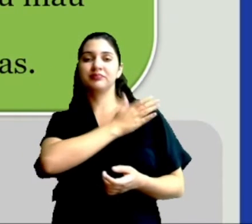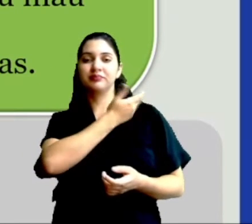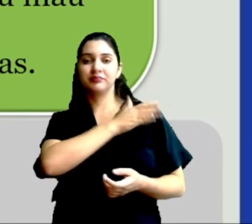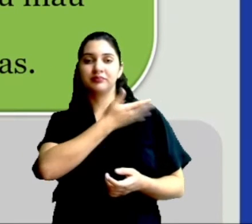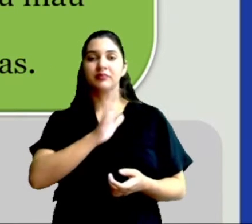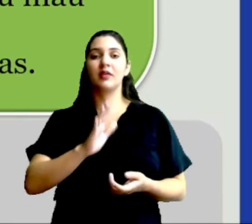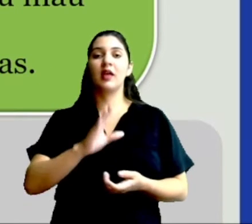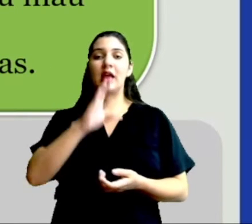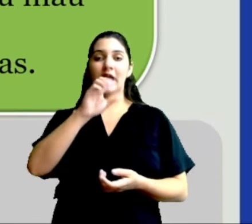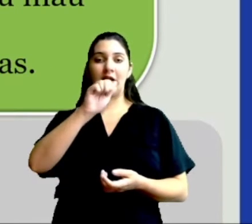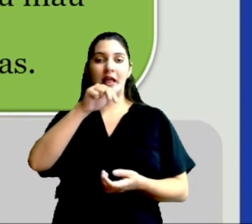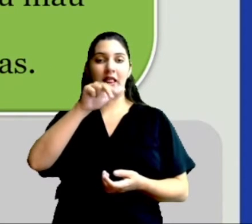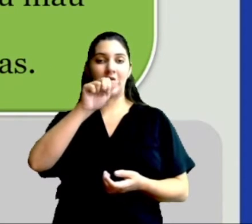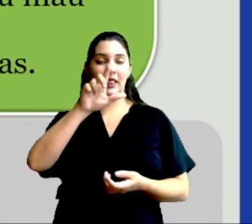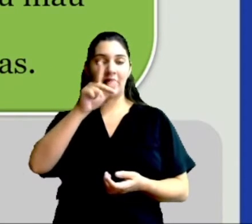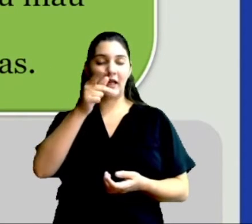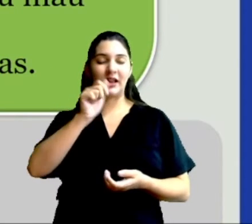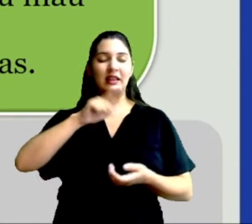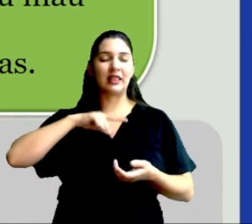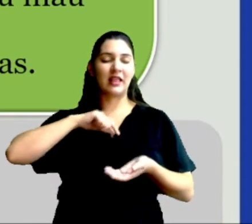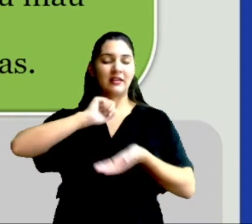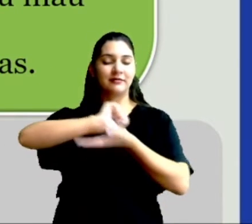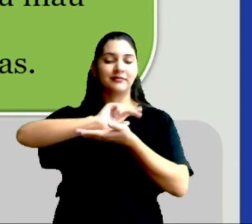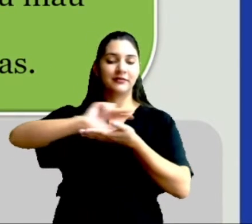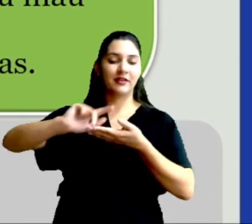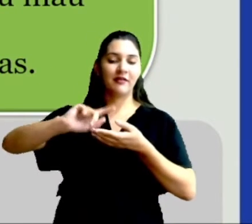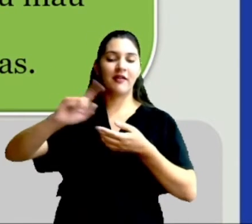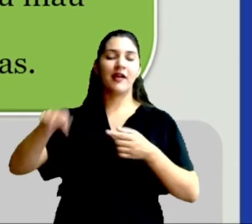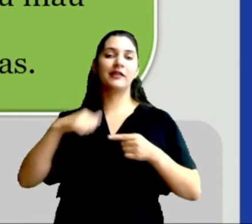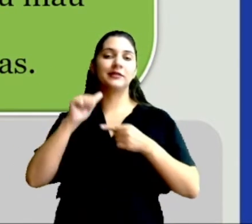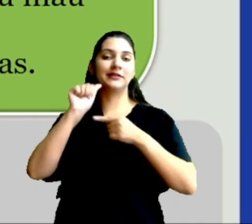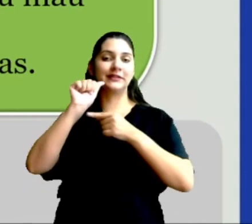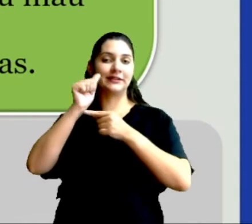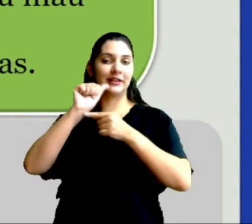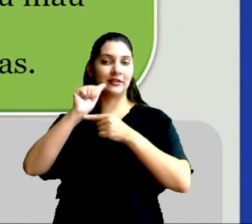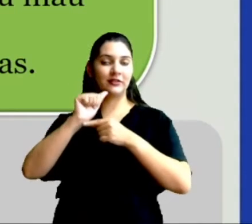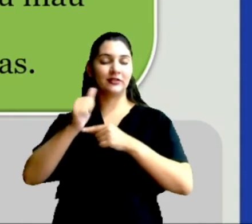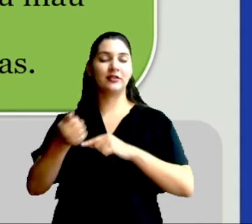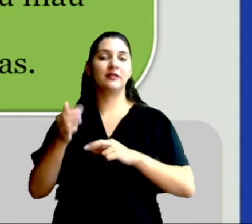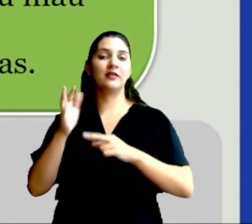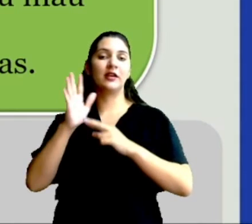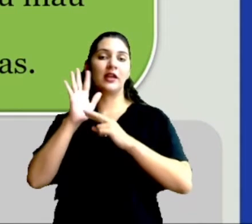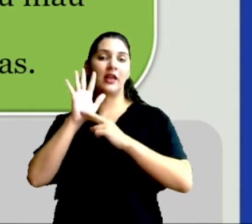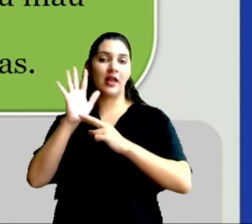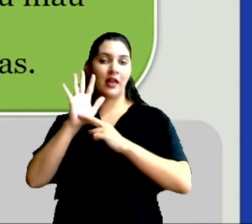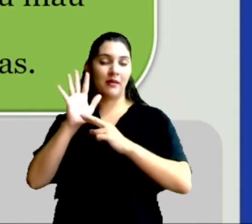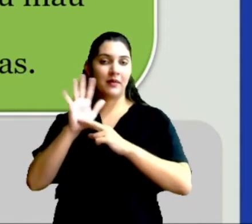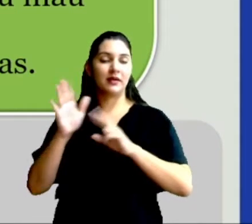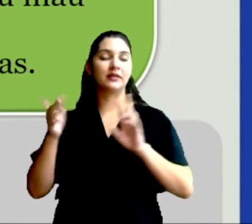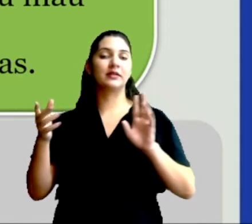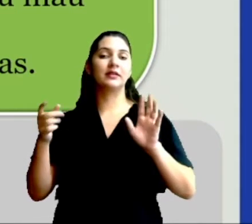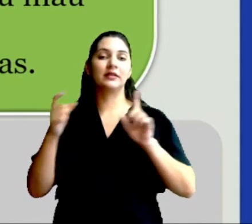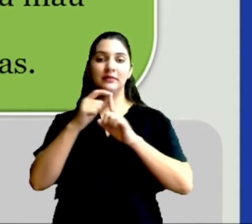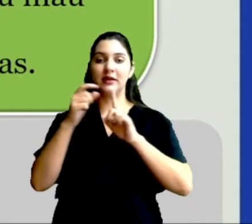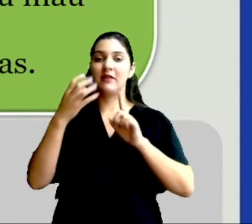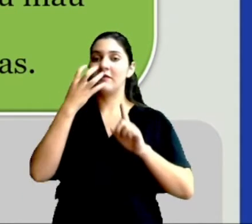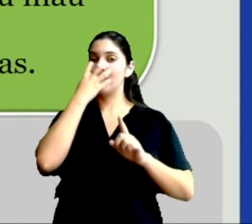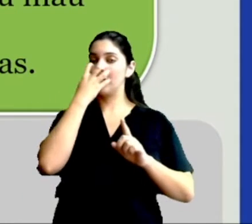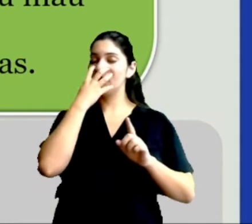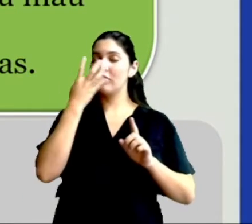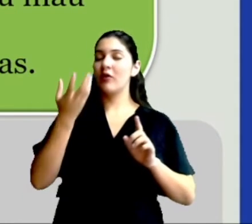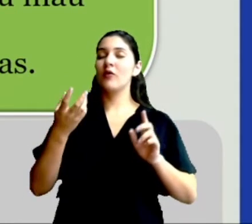canalha, enfim. A gente tem aí vários adjetivos, tá? Que representam aí a palavra cachorro no sentido